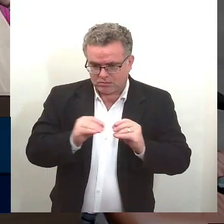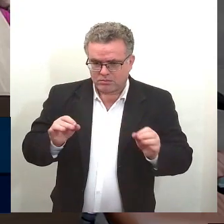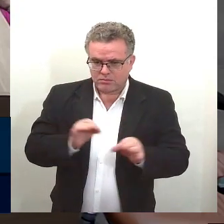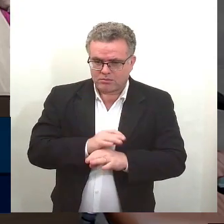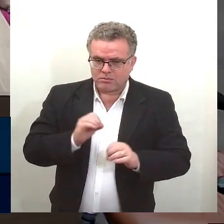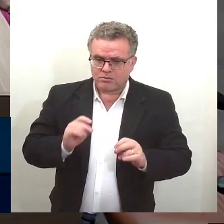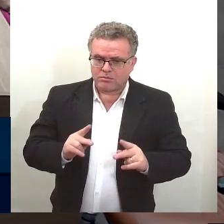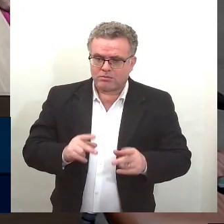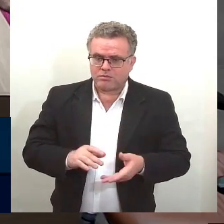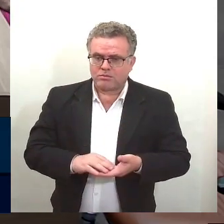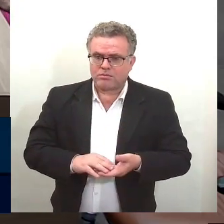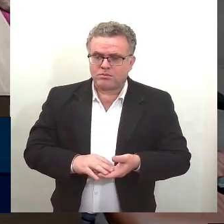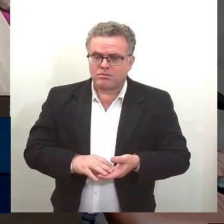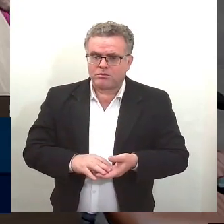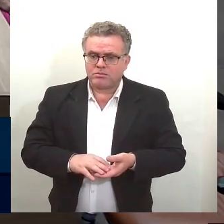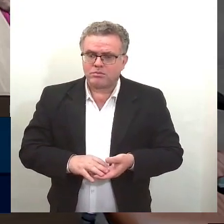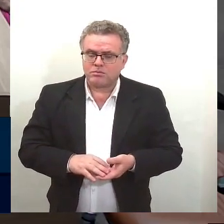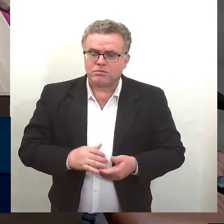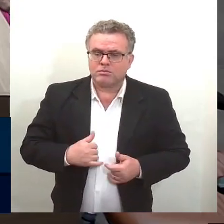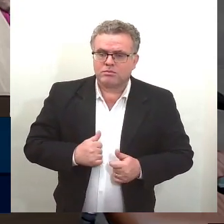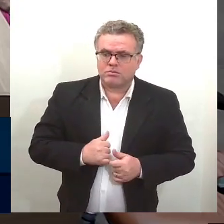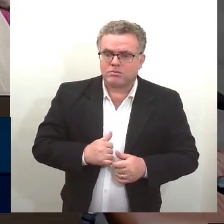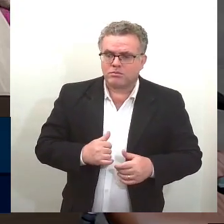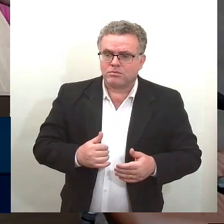A palavra do deputado Samuel.